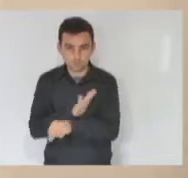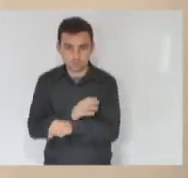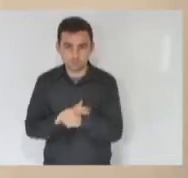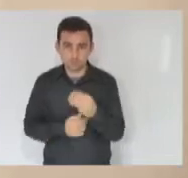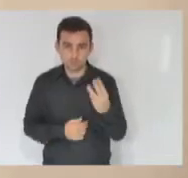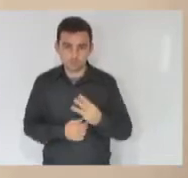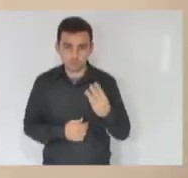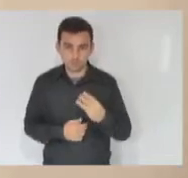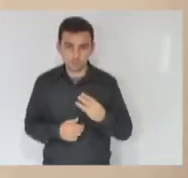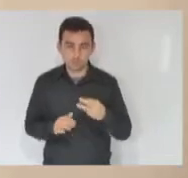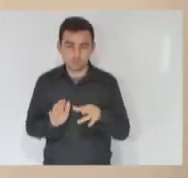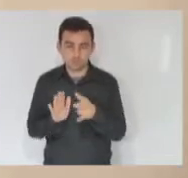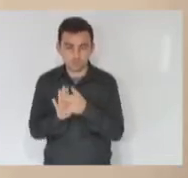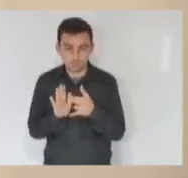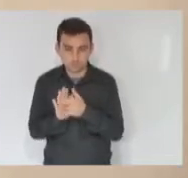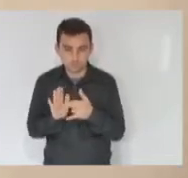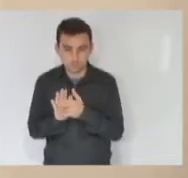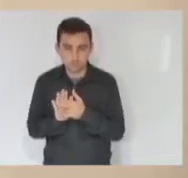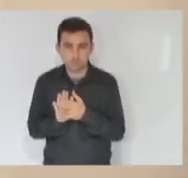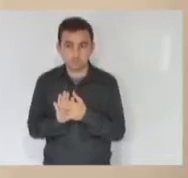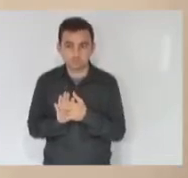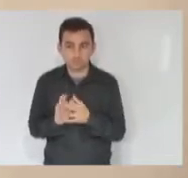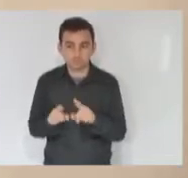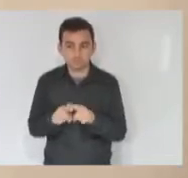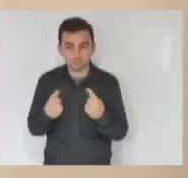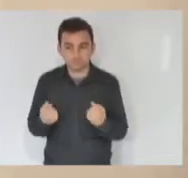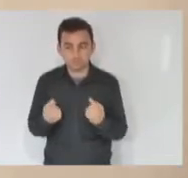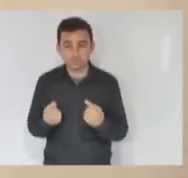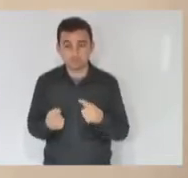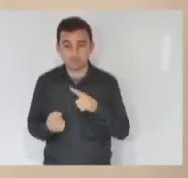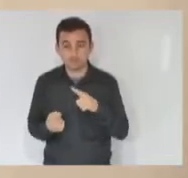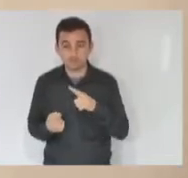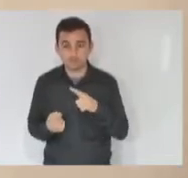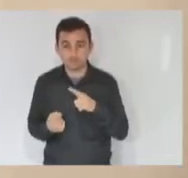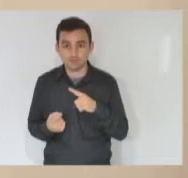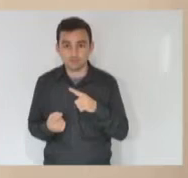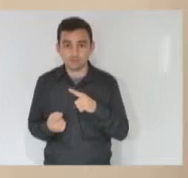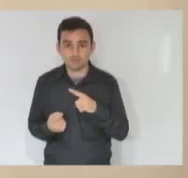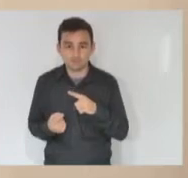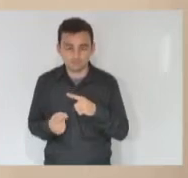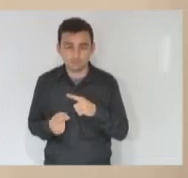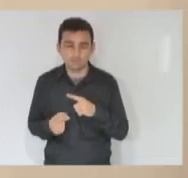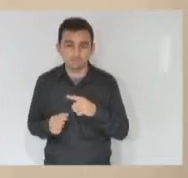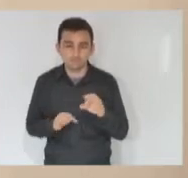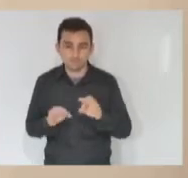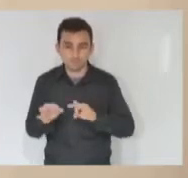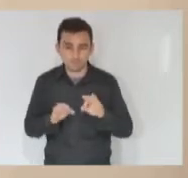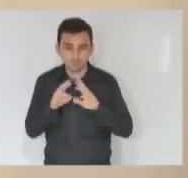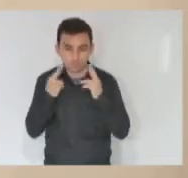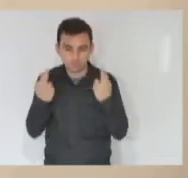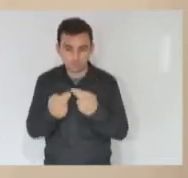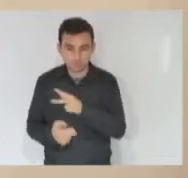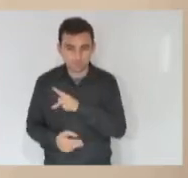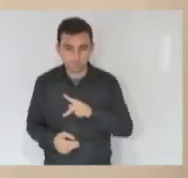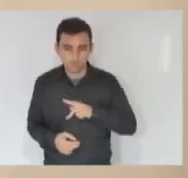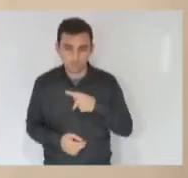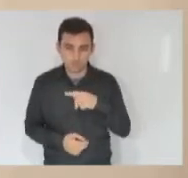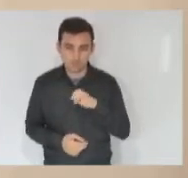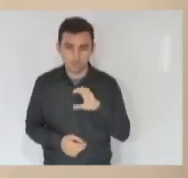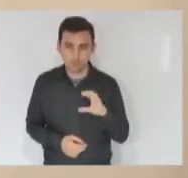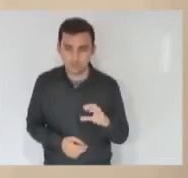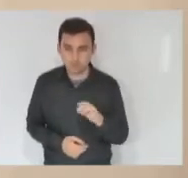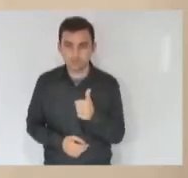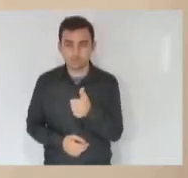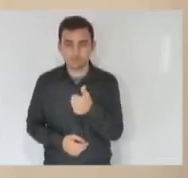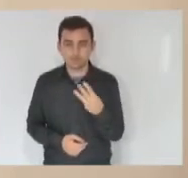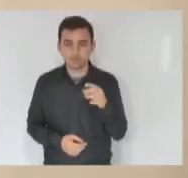Interno, e considerando, item 1, o requerimento para a realização da audiência pública para debater a PEC